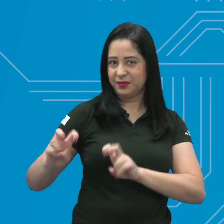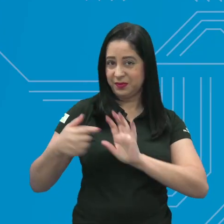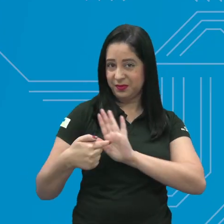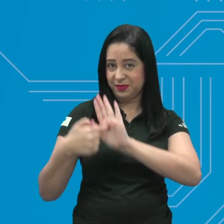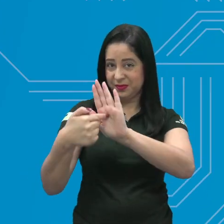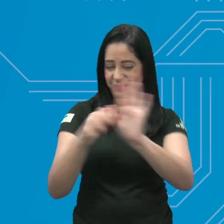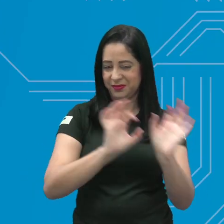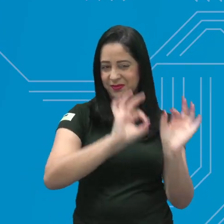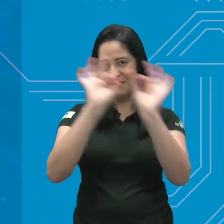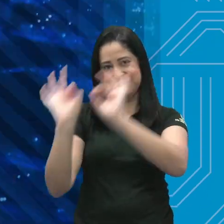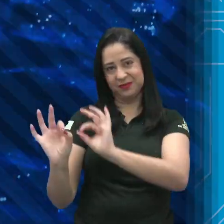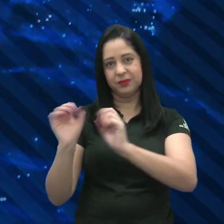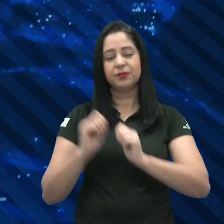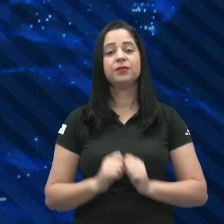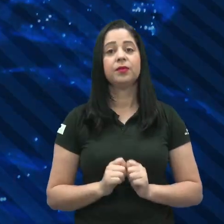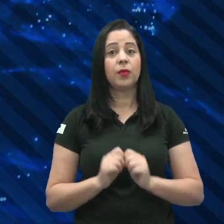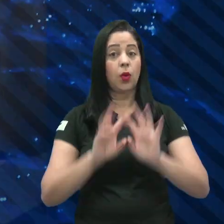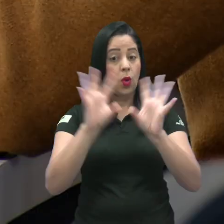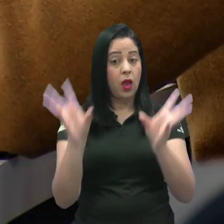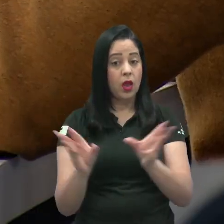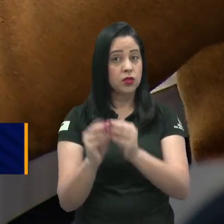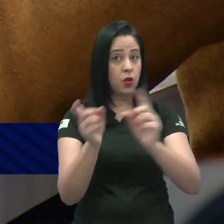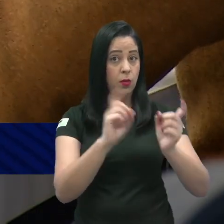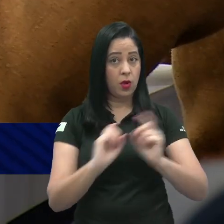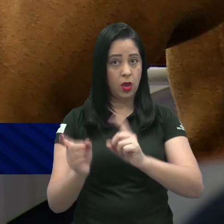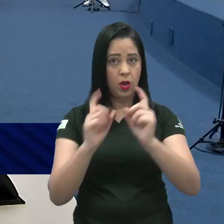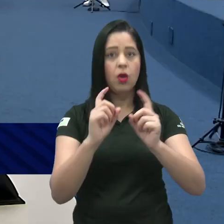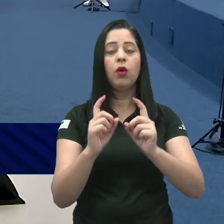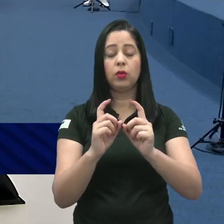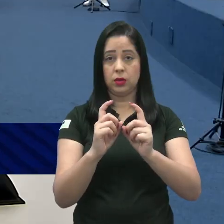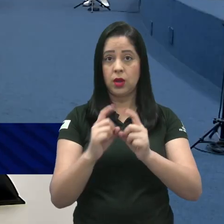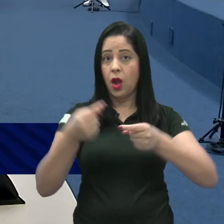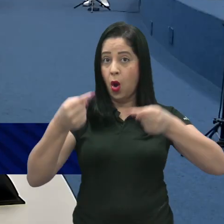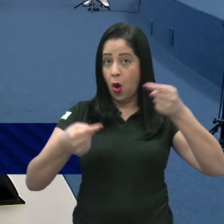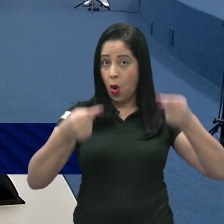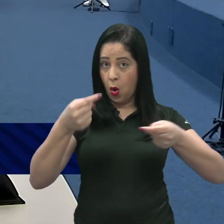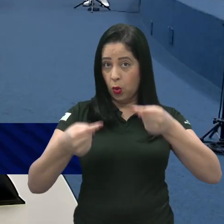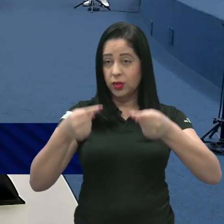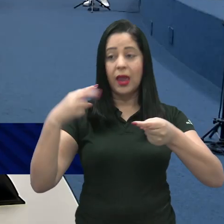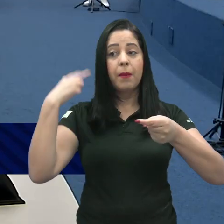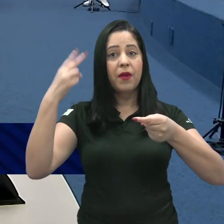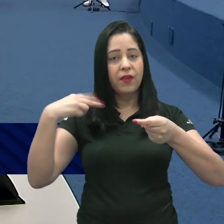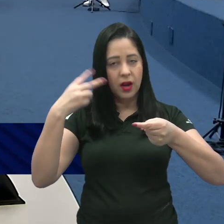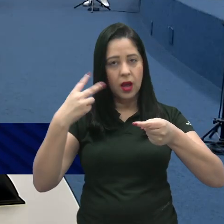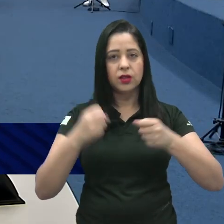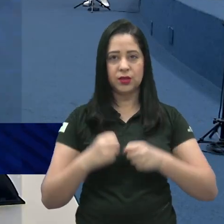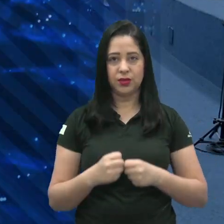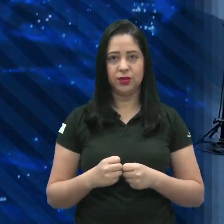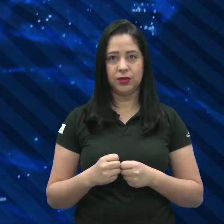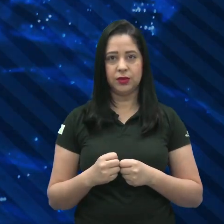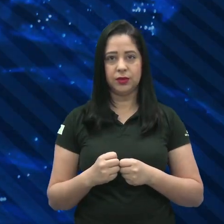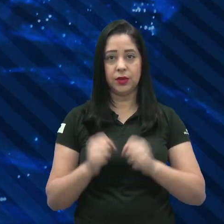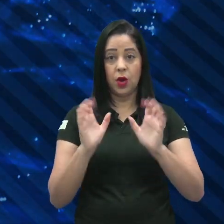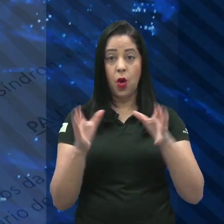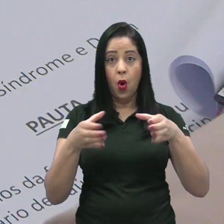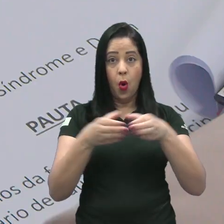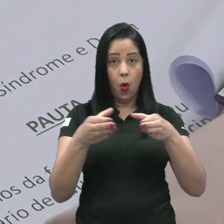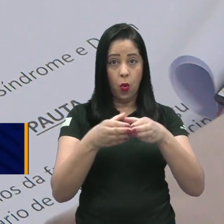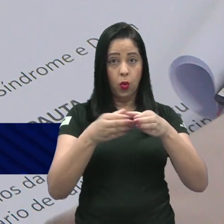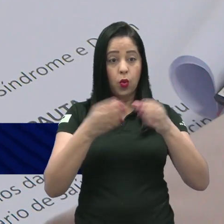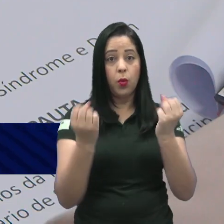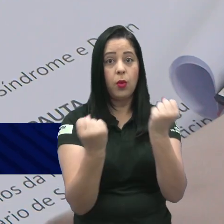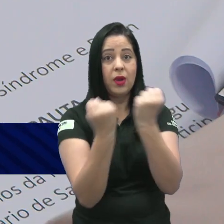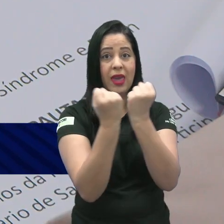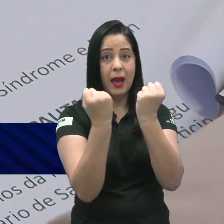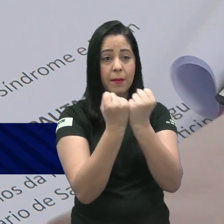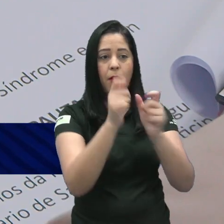Vamos aos destaques dessa edição? Balanço da sessão. Confira o que foi debatido em plenário pelos vereadores. Frente